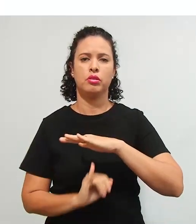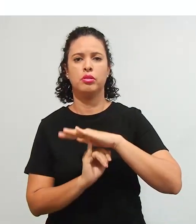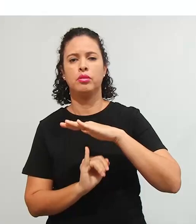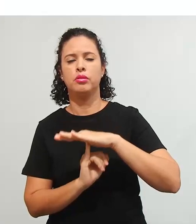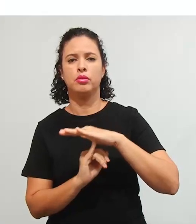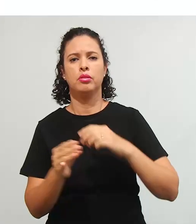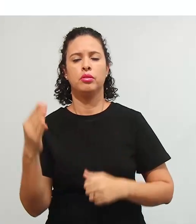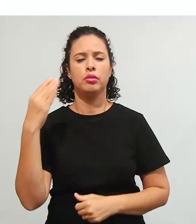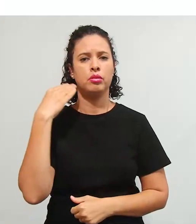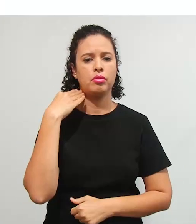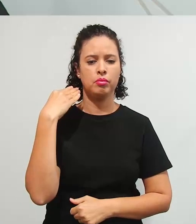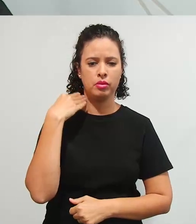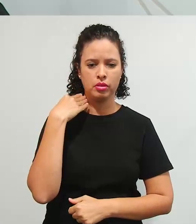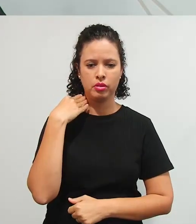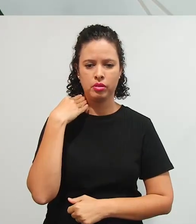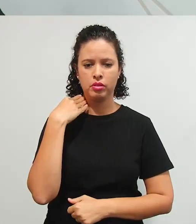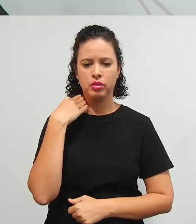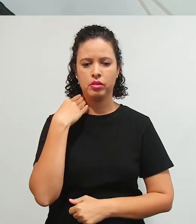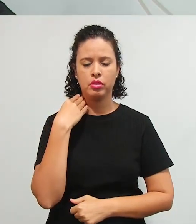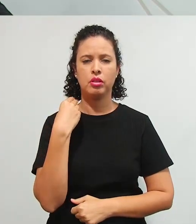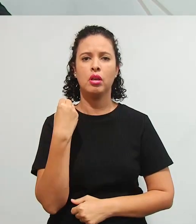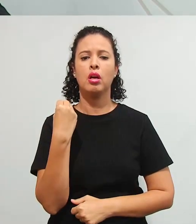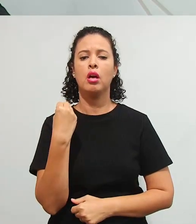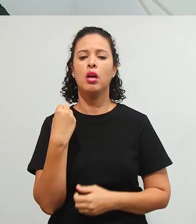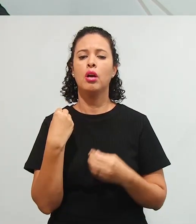instituições financeiras para